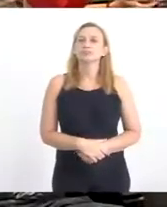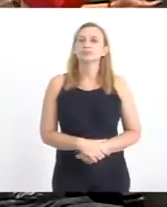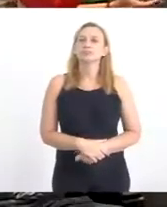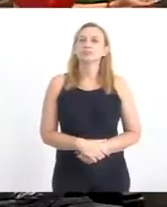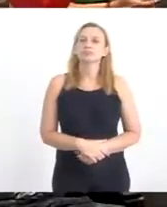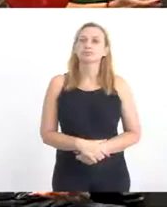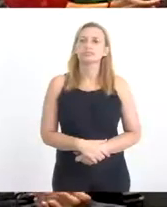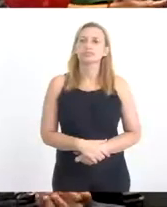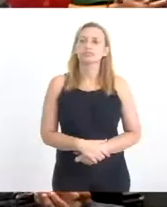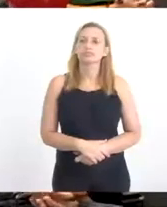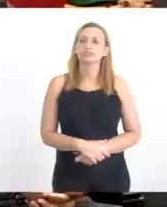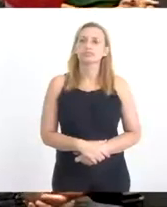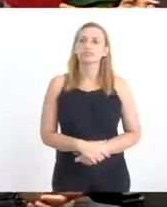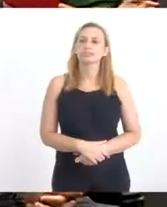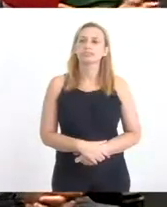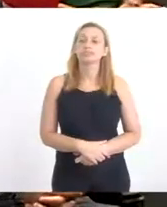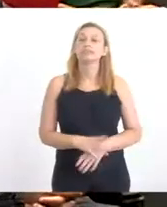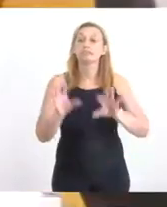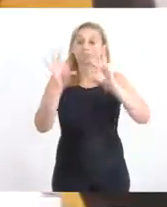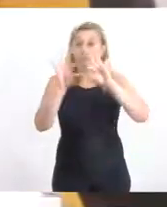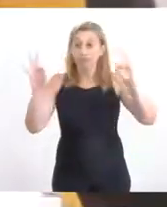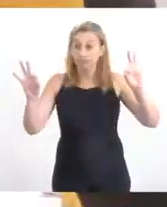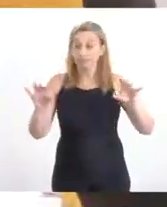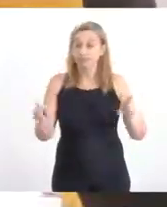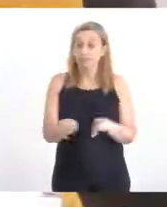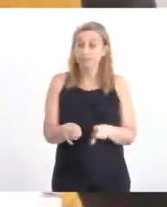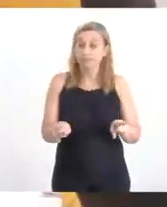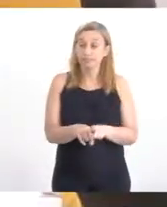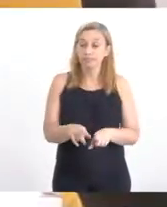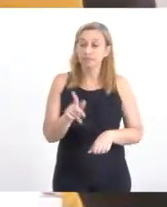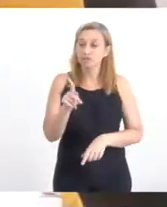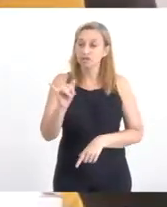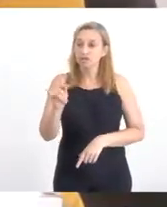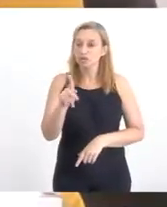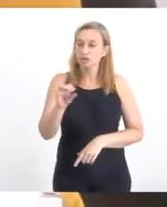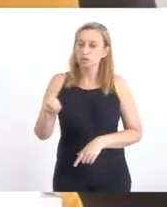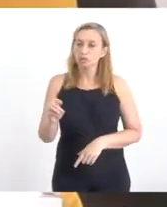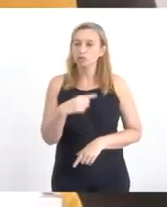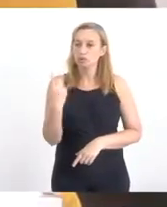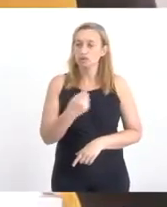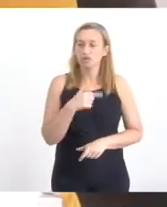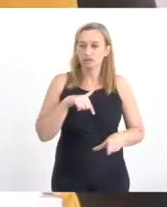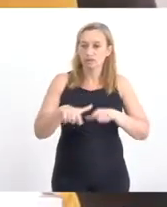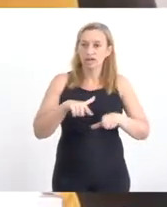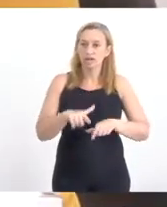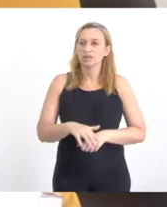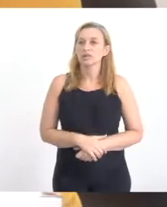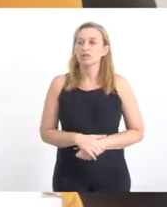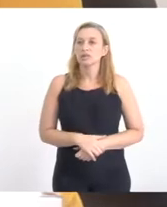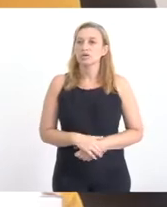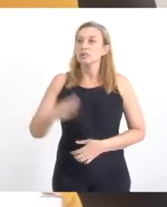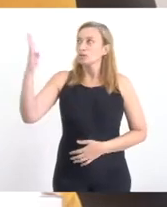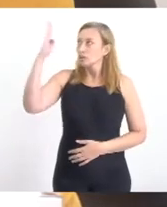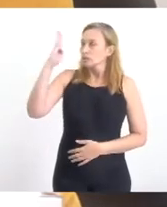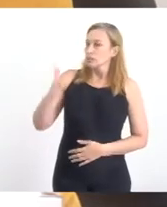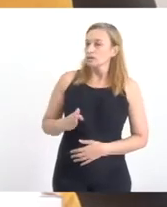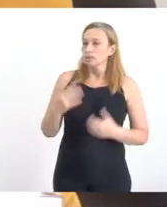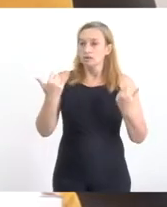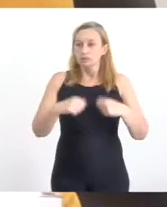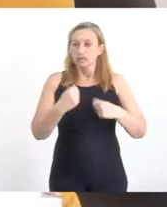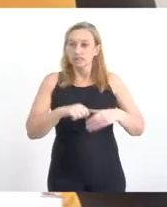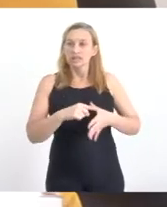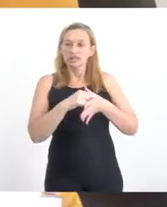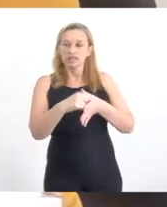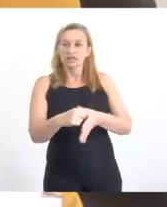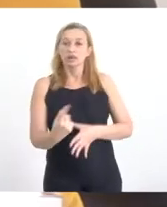Oi e aí tem uma frase mobilizadora Kiko do nosso trabalho que é o Brasil precisa ser